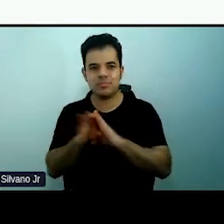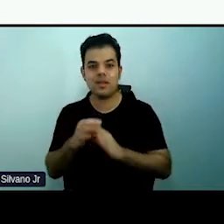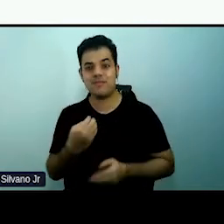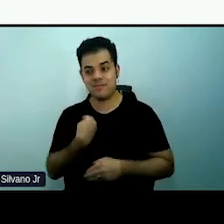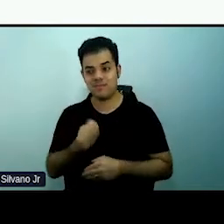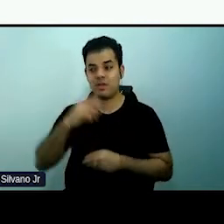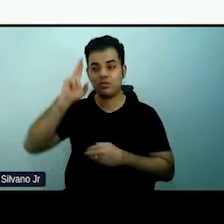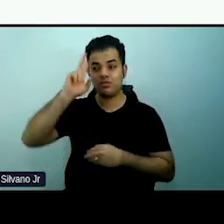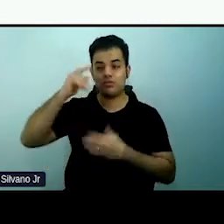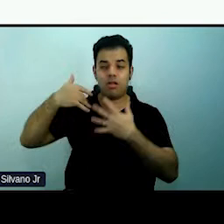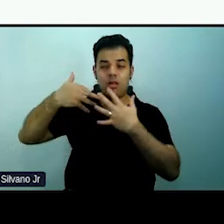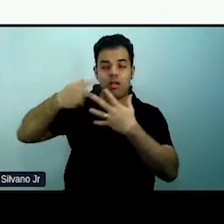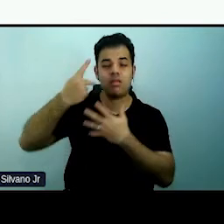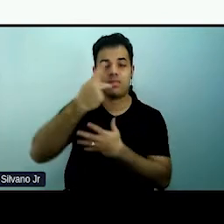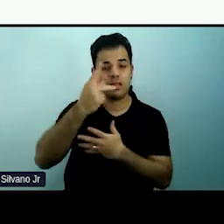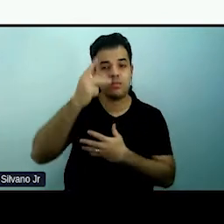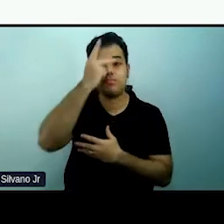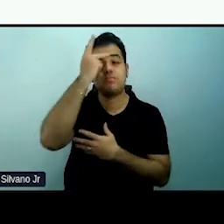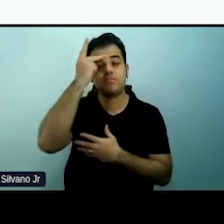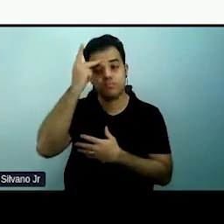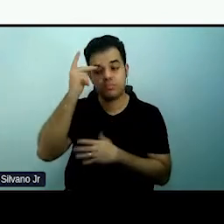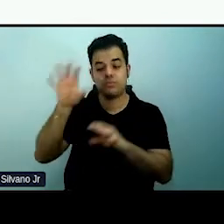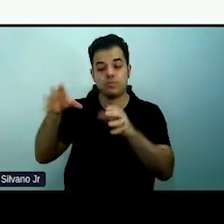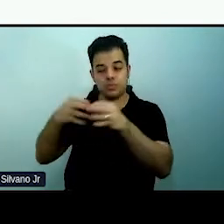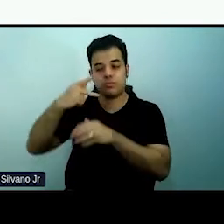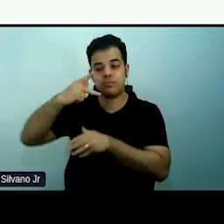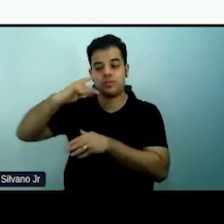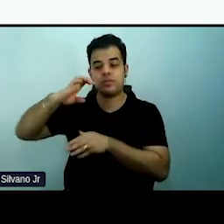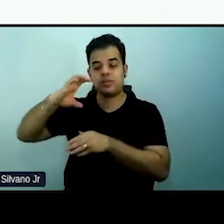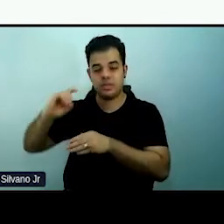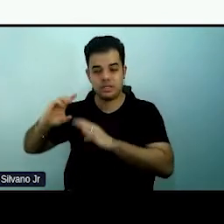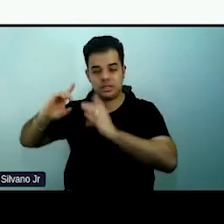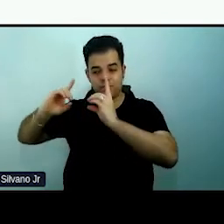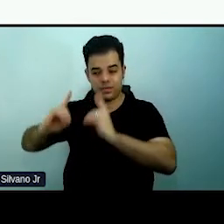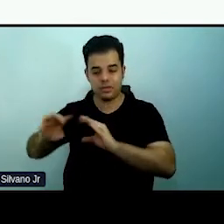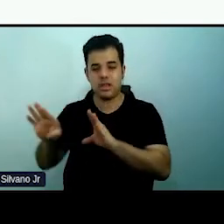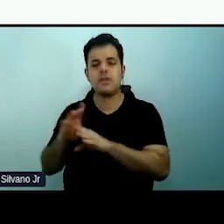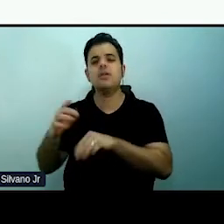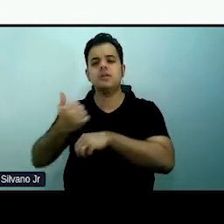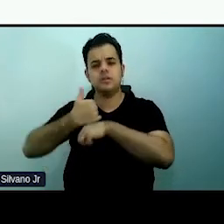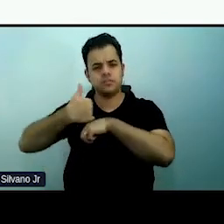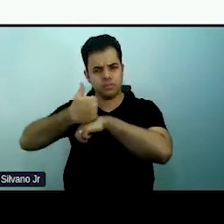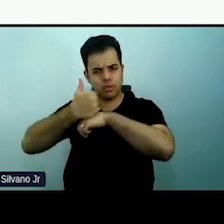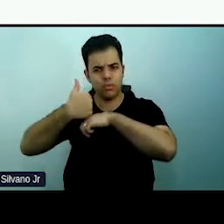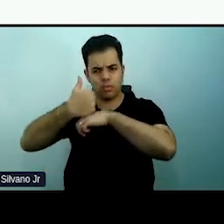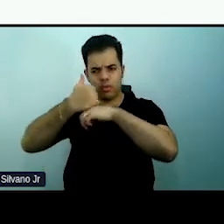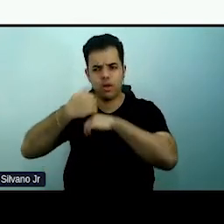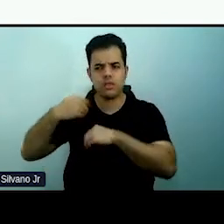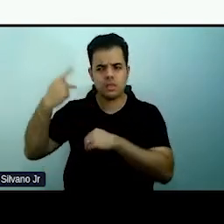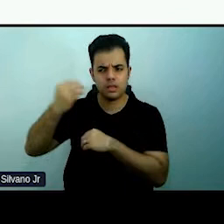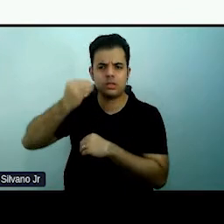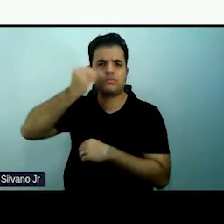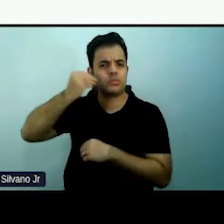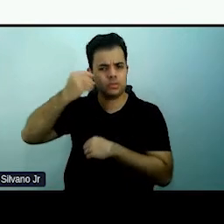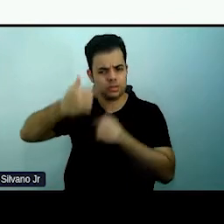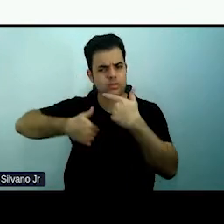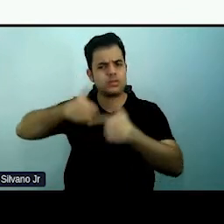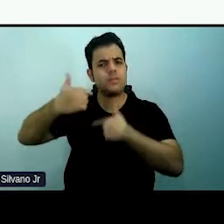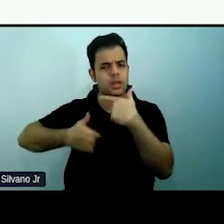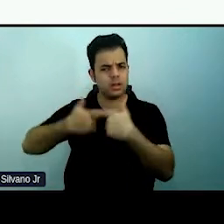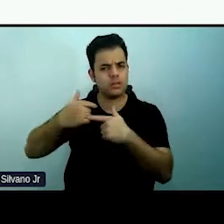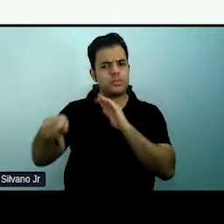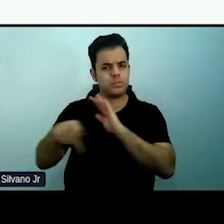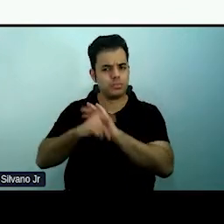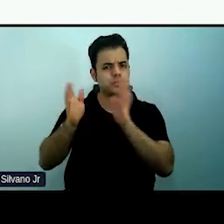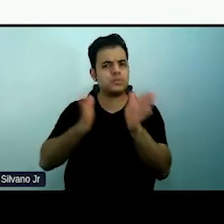dele como pessoas com deficiência e também trouxeram a experiência profissional trabalhando com o tema, né? Então,